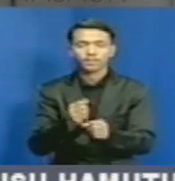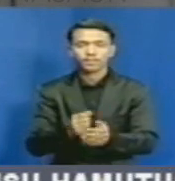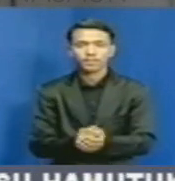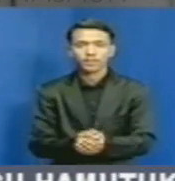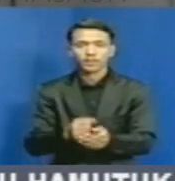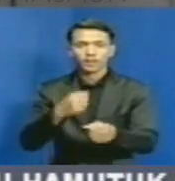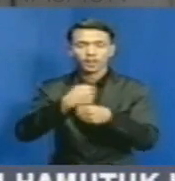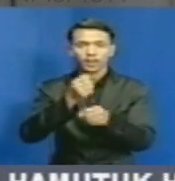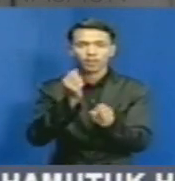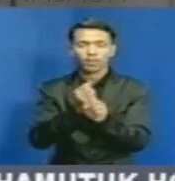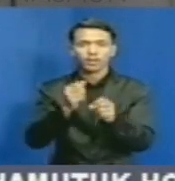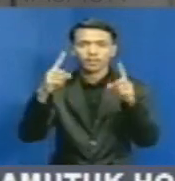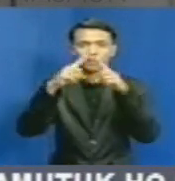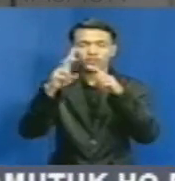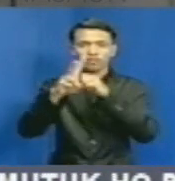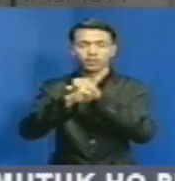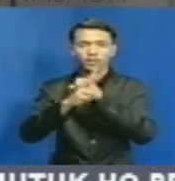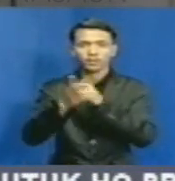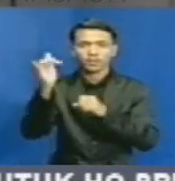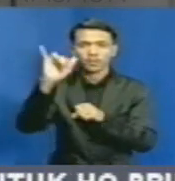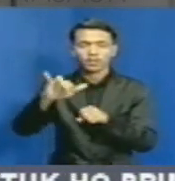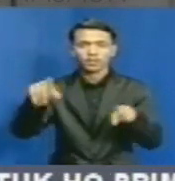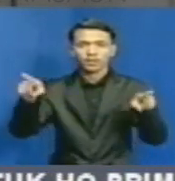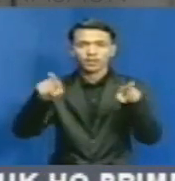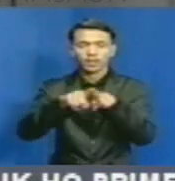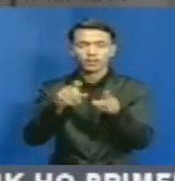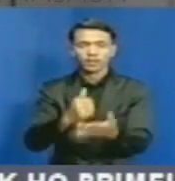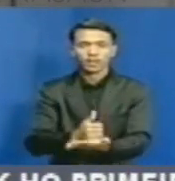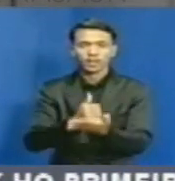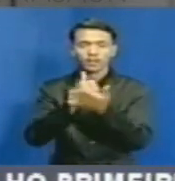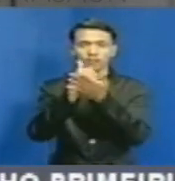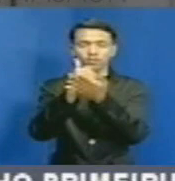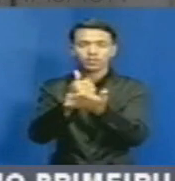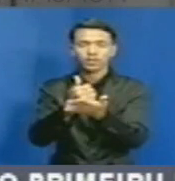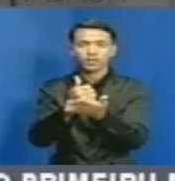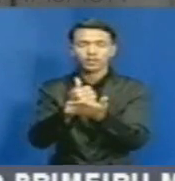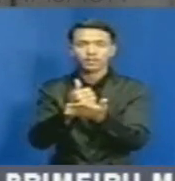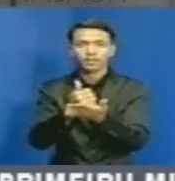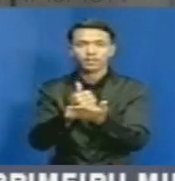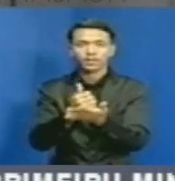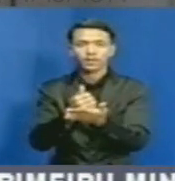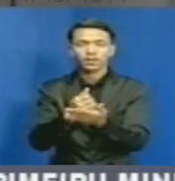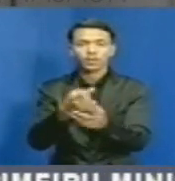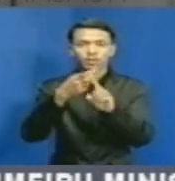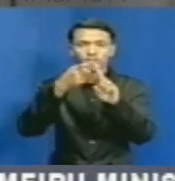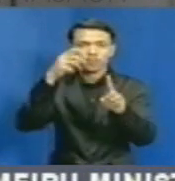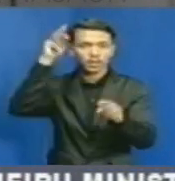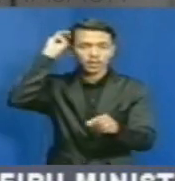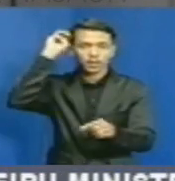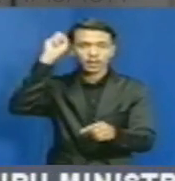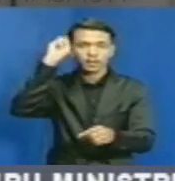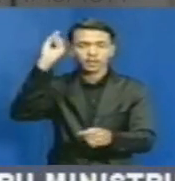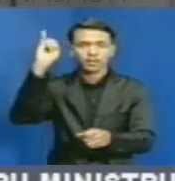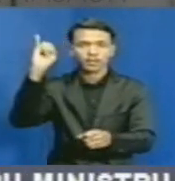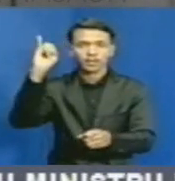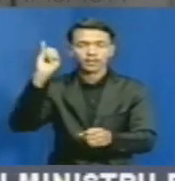Halo na para vítima Sira, mas começa apoio pontual no si Ministério Solidariedade